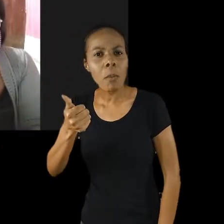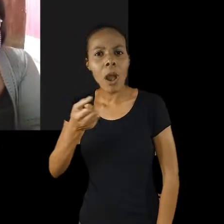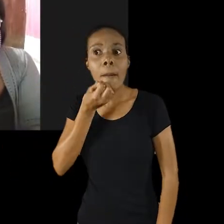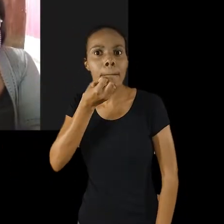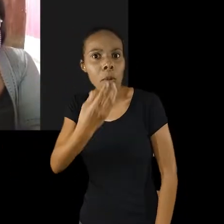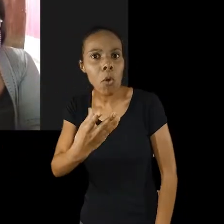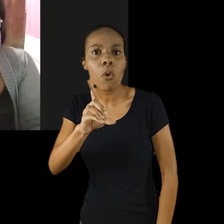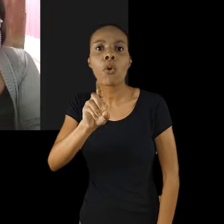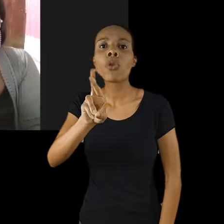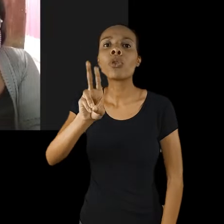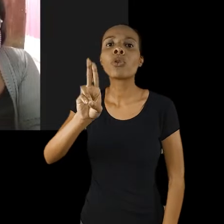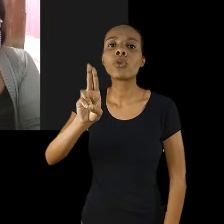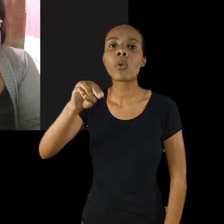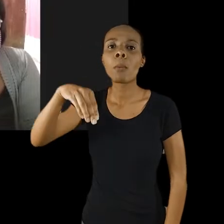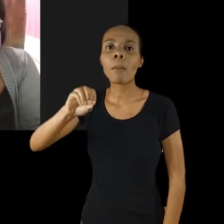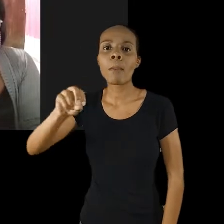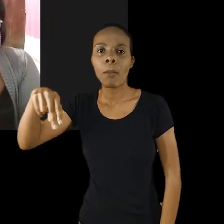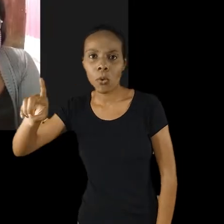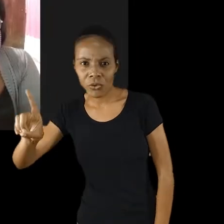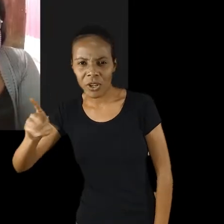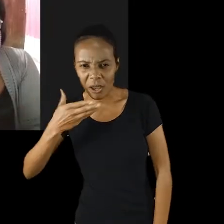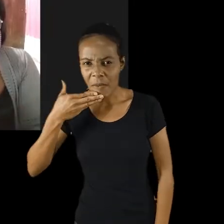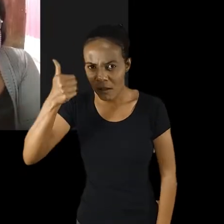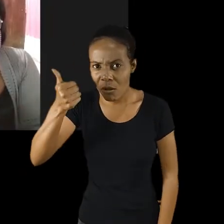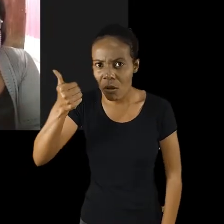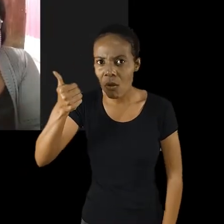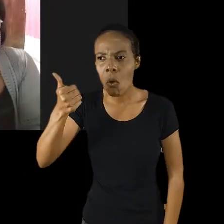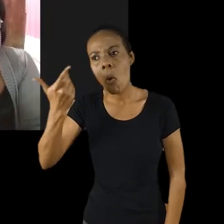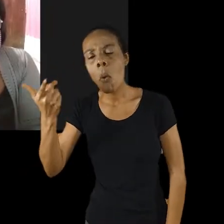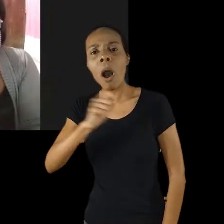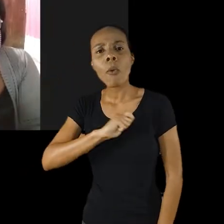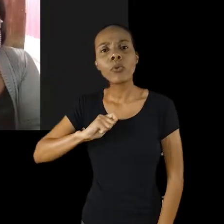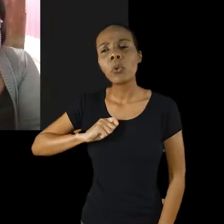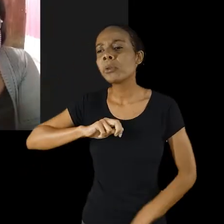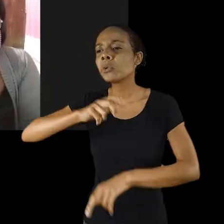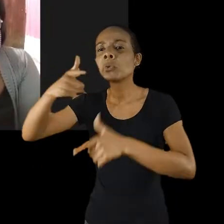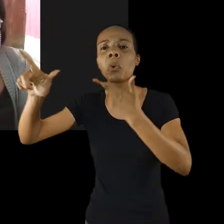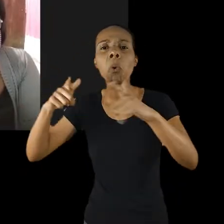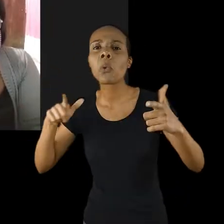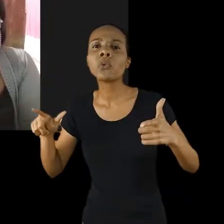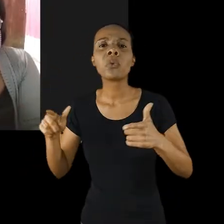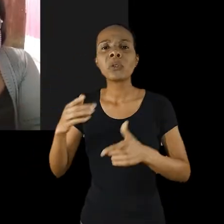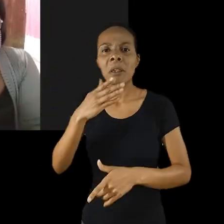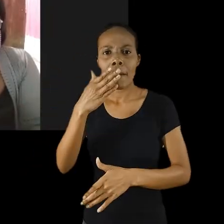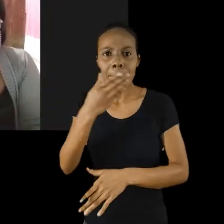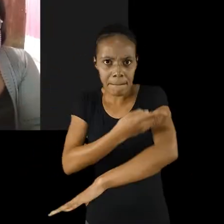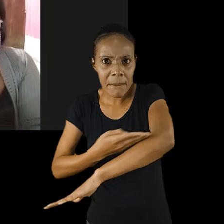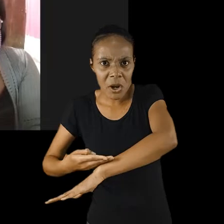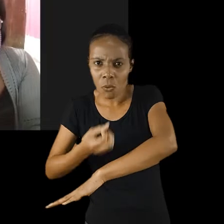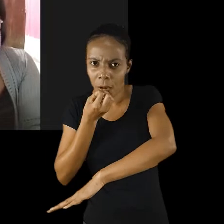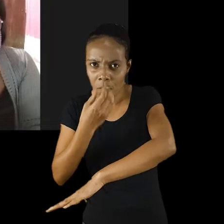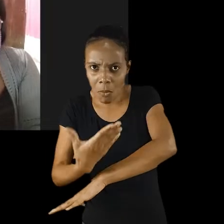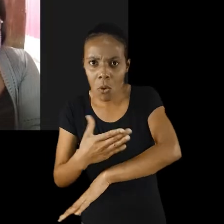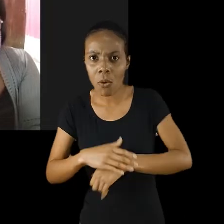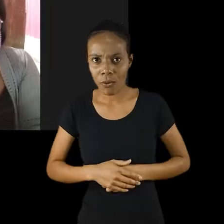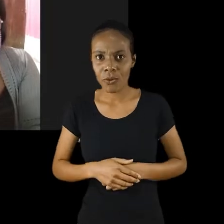é bom ler outros autores brancos e aí cisgêneros e que já estão contratados,